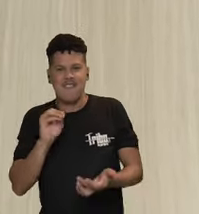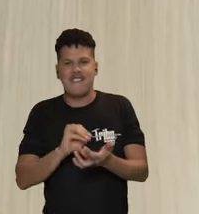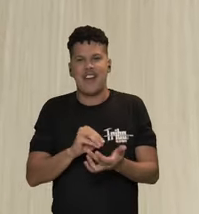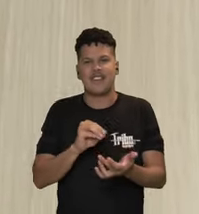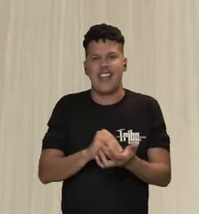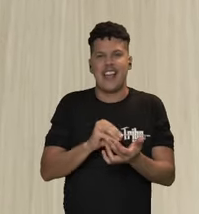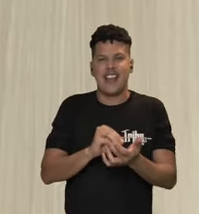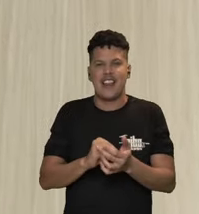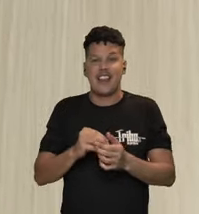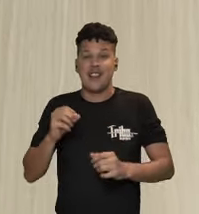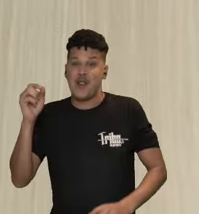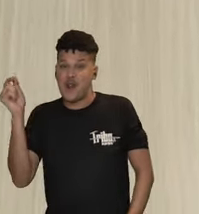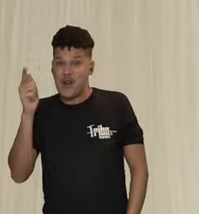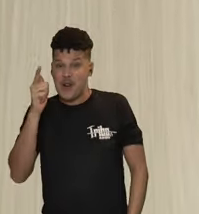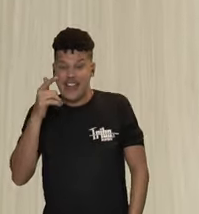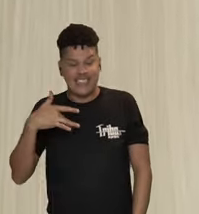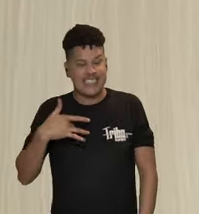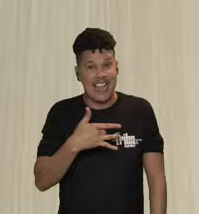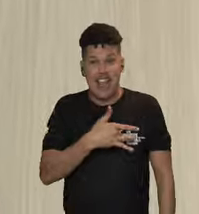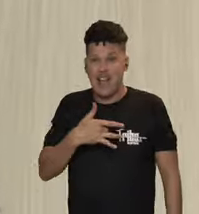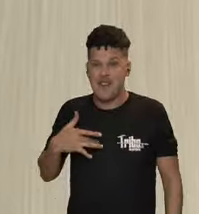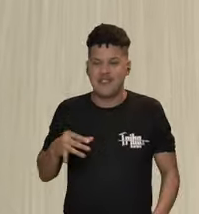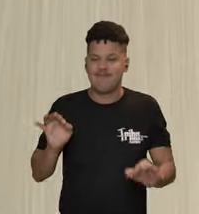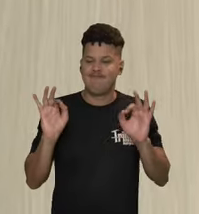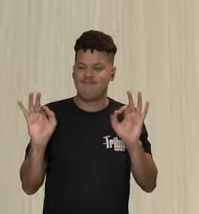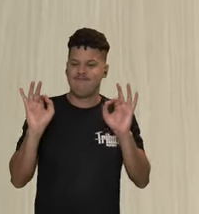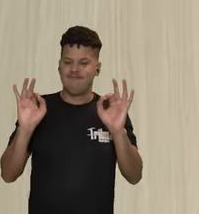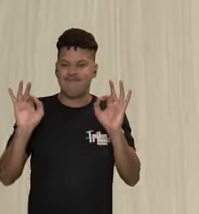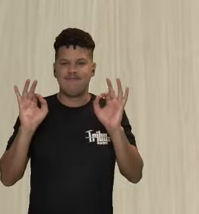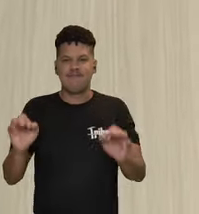mesa farta, saúde pra nada. E agora?